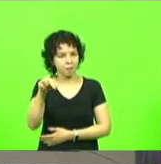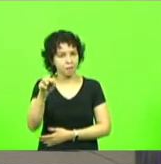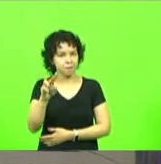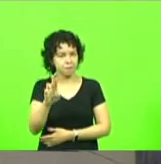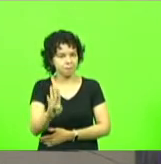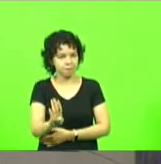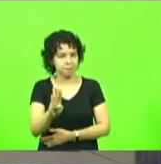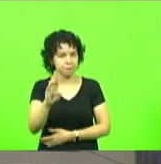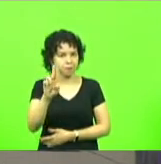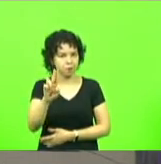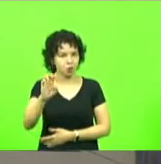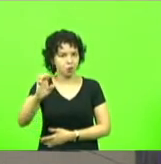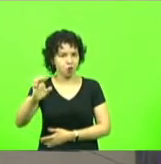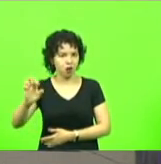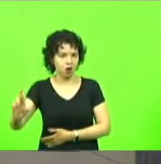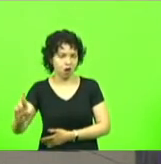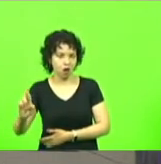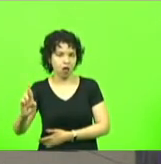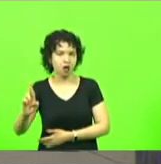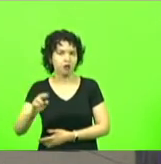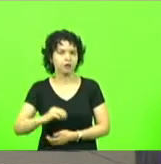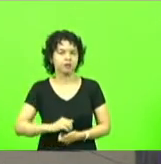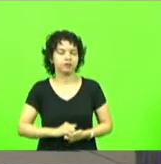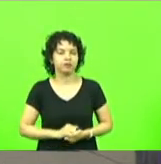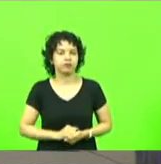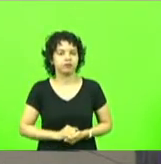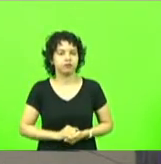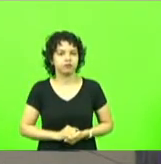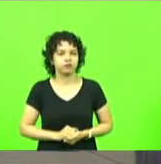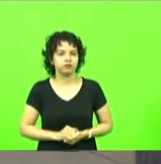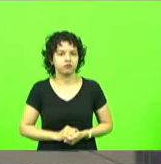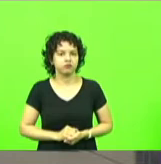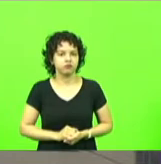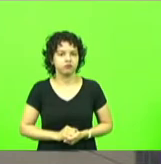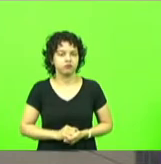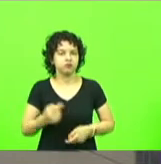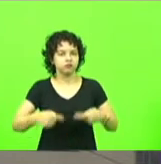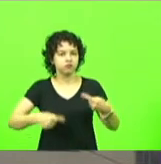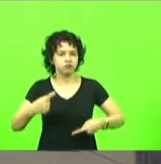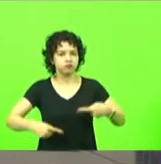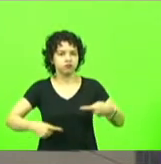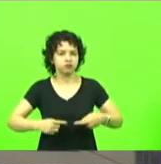Nembué via em discussão